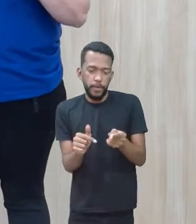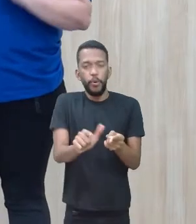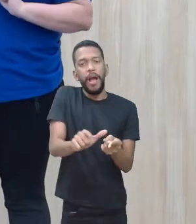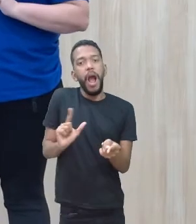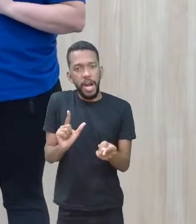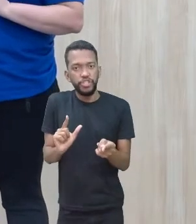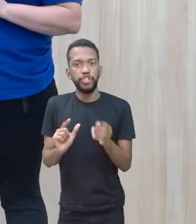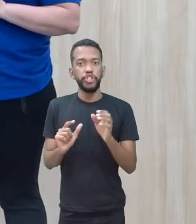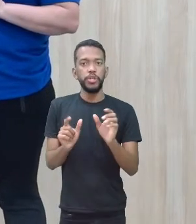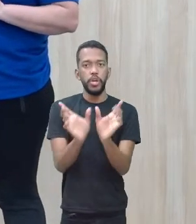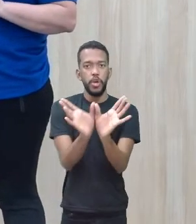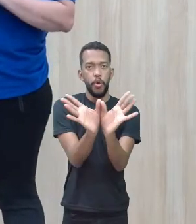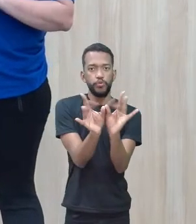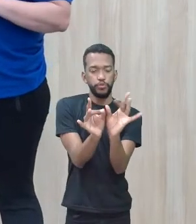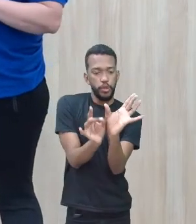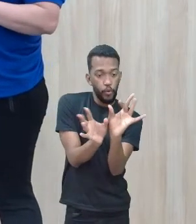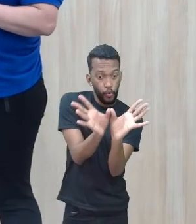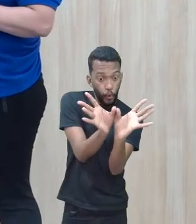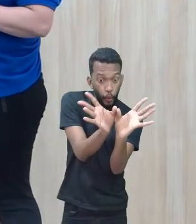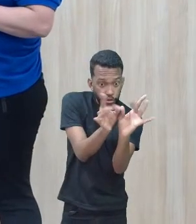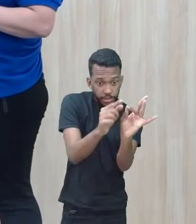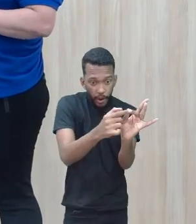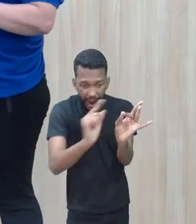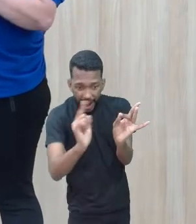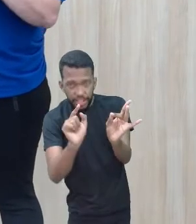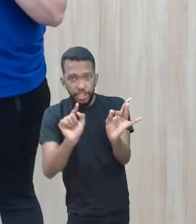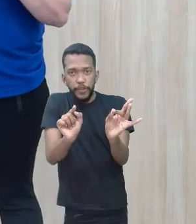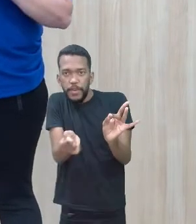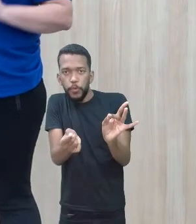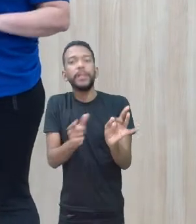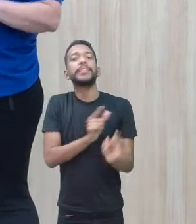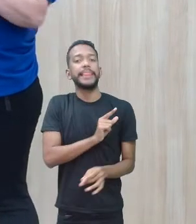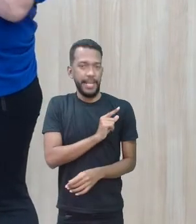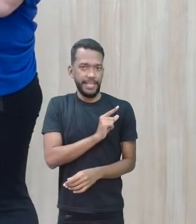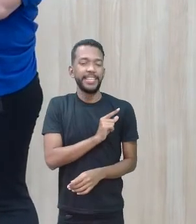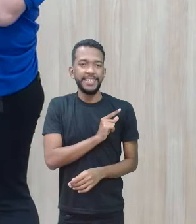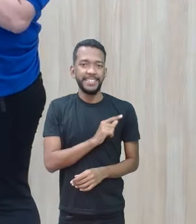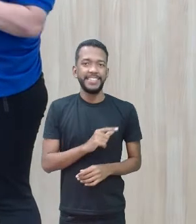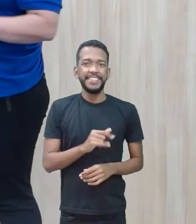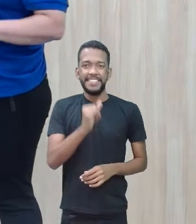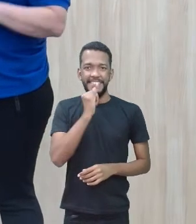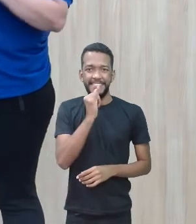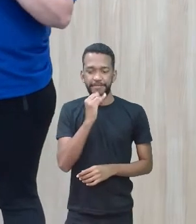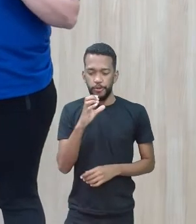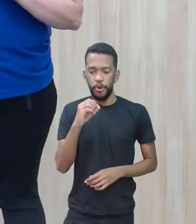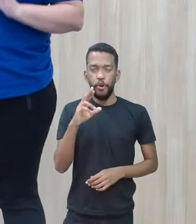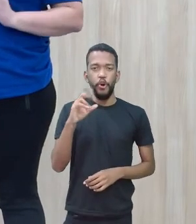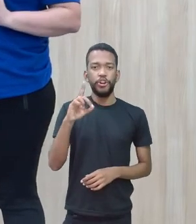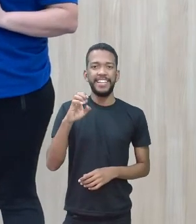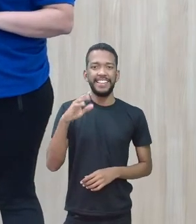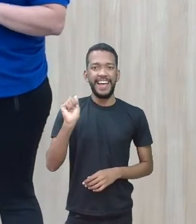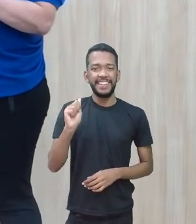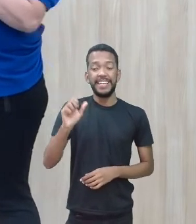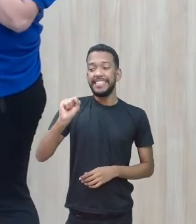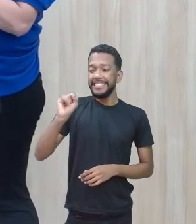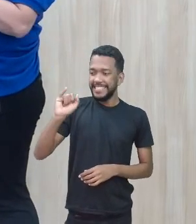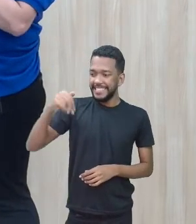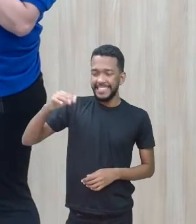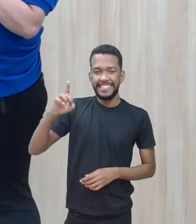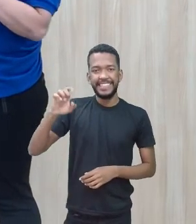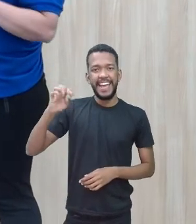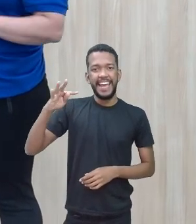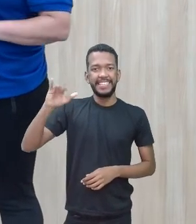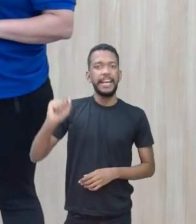da conjunção. Não esqueça disso. Em uma oração coordenada sindética, que tem a presença